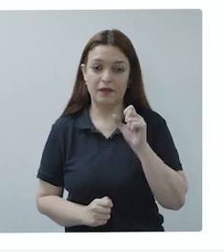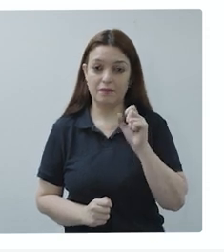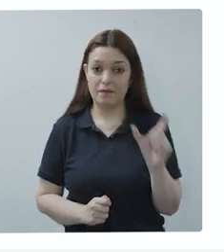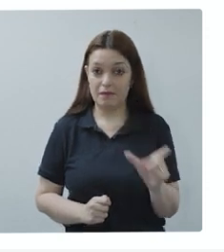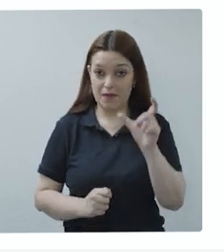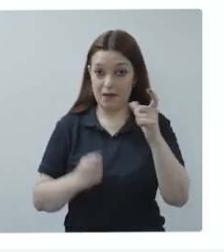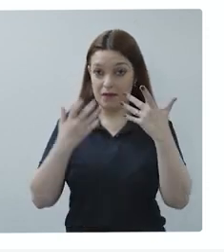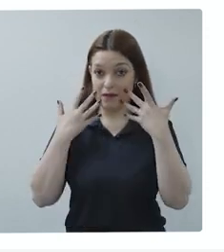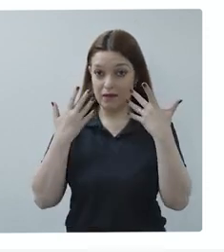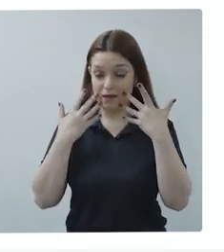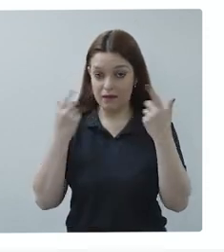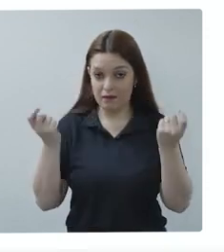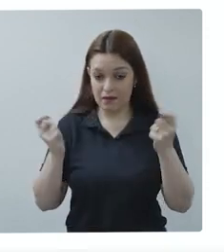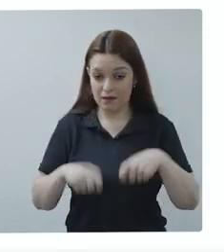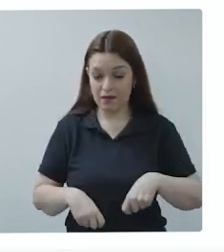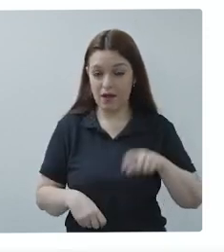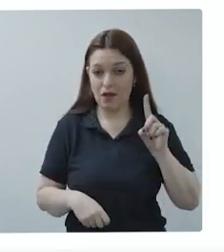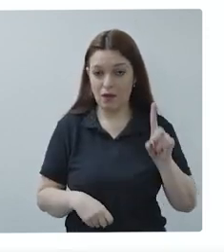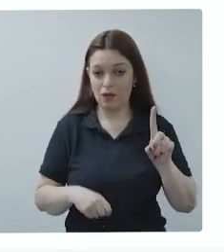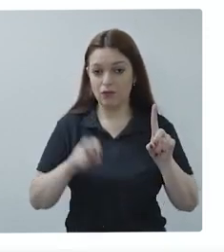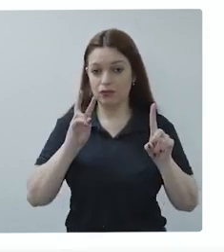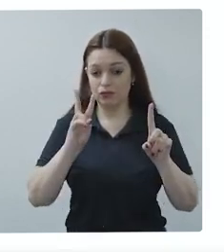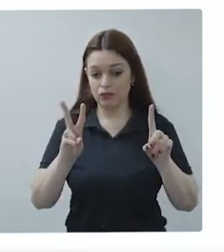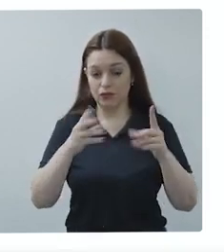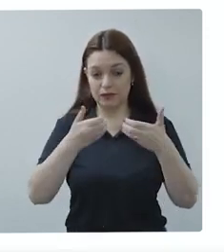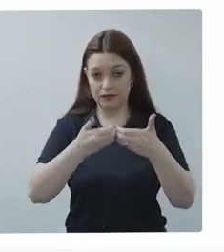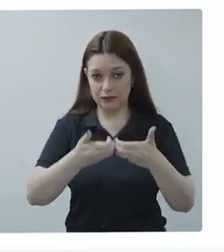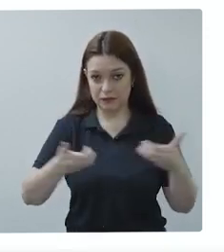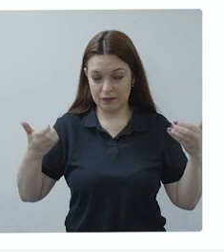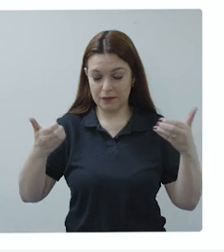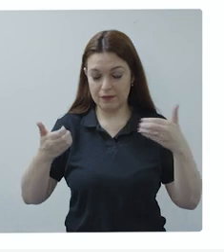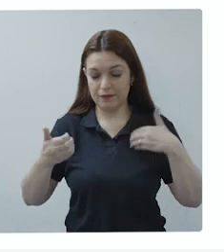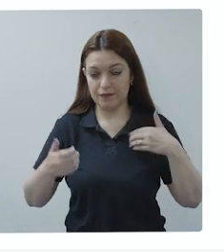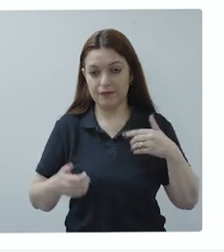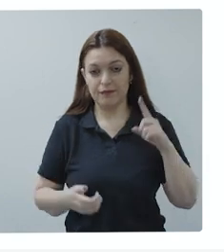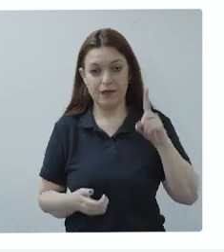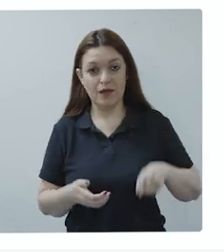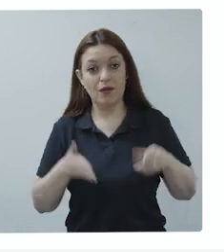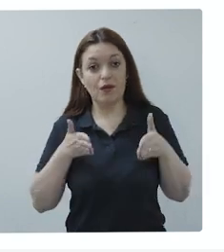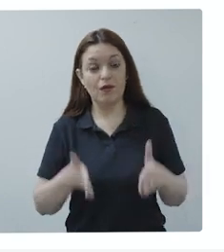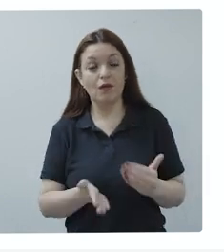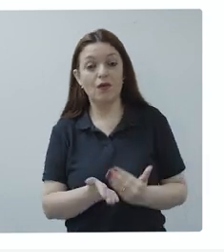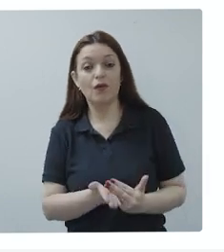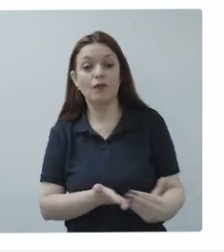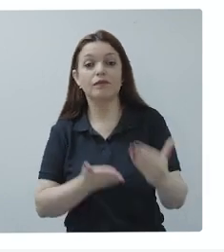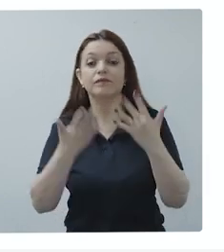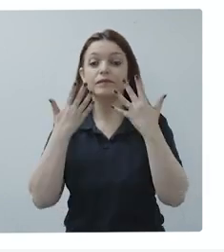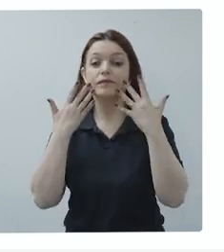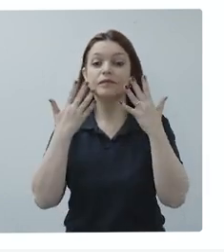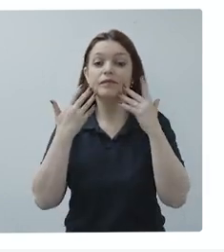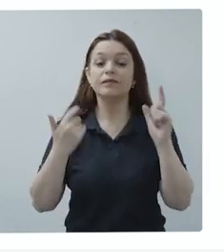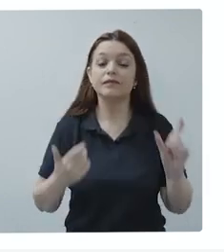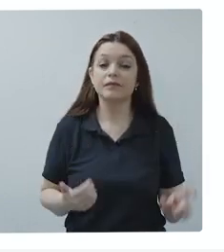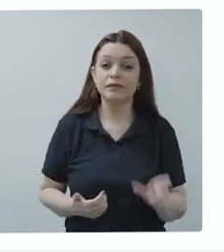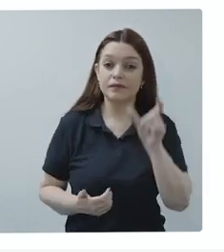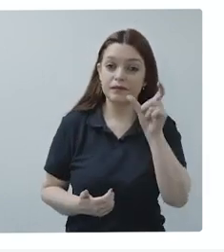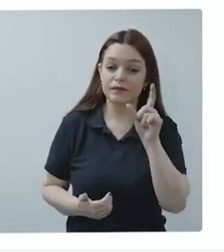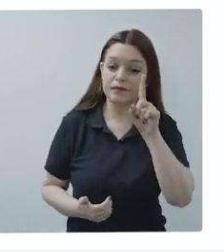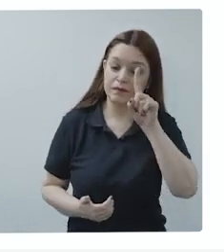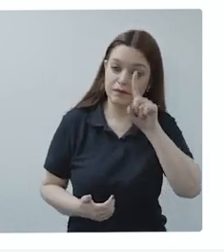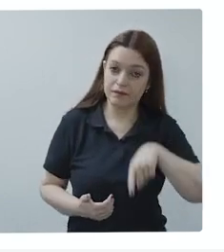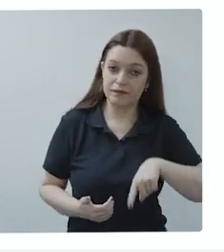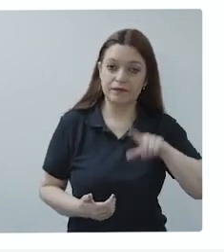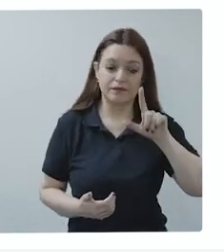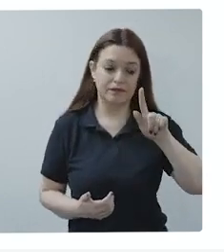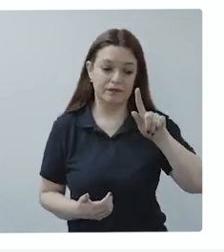sílabas. A primeira sílaba, a sílaba inicial da palavra gato, é a